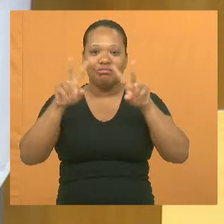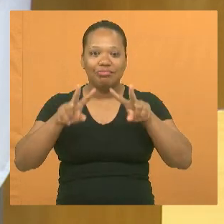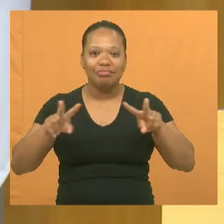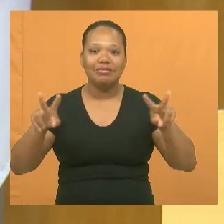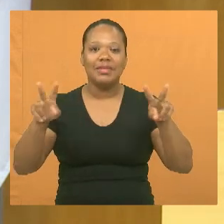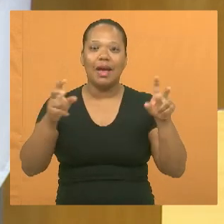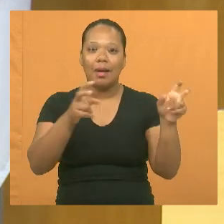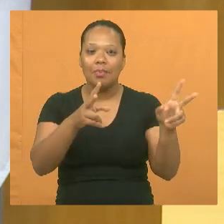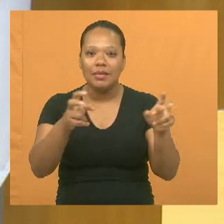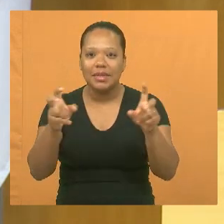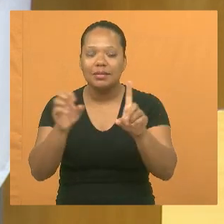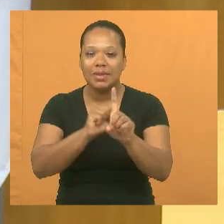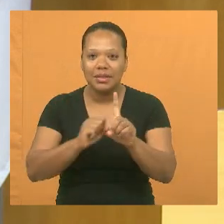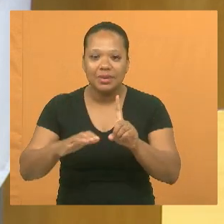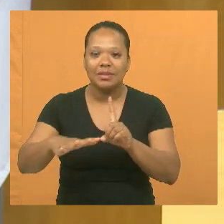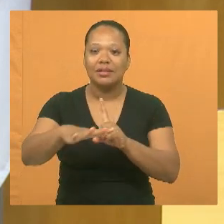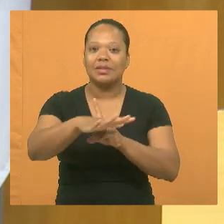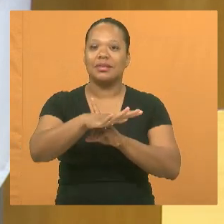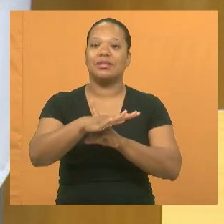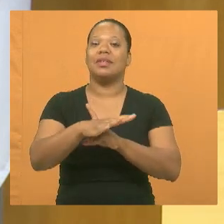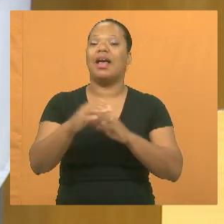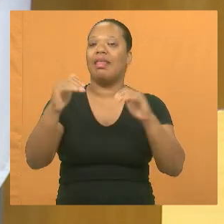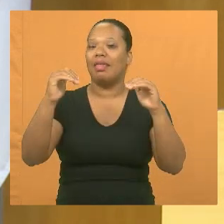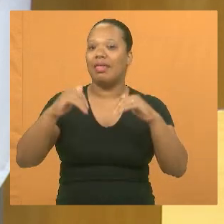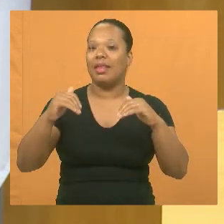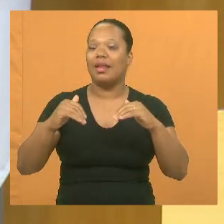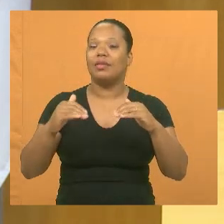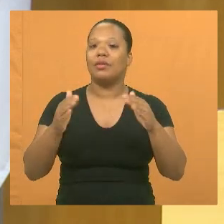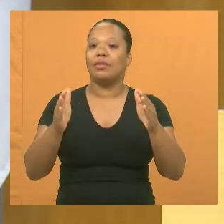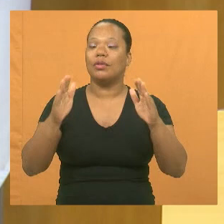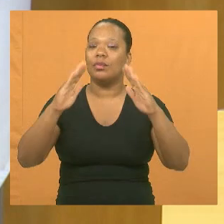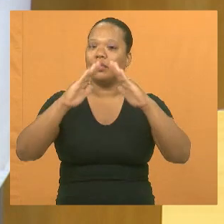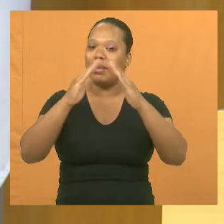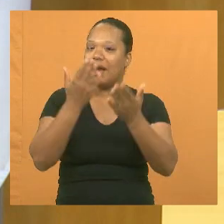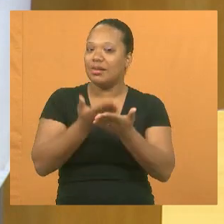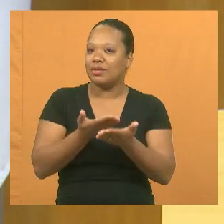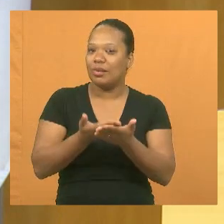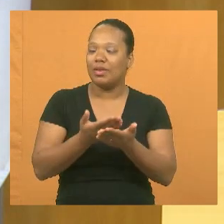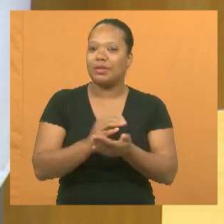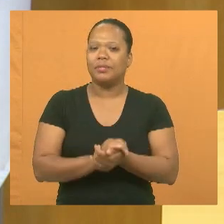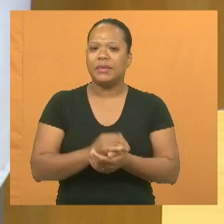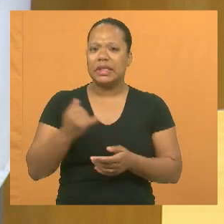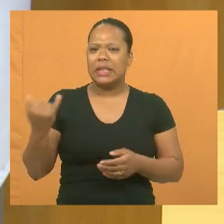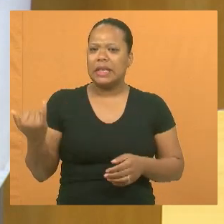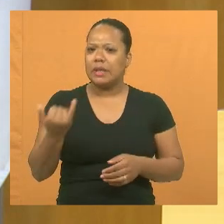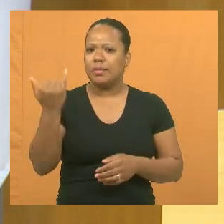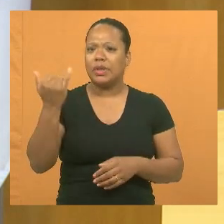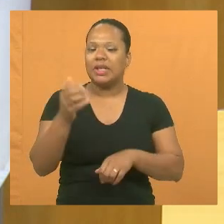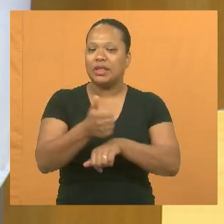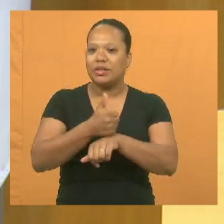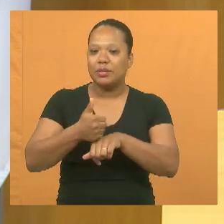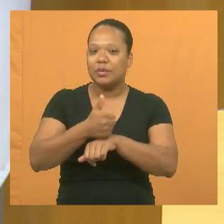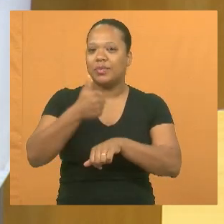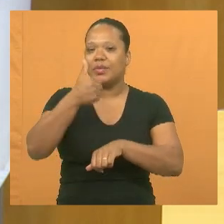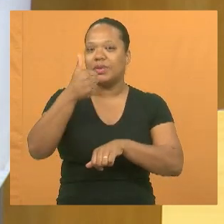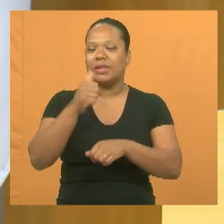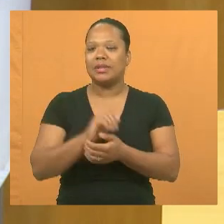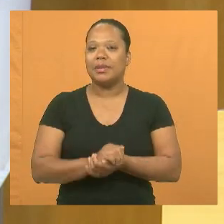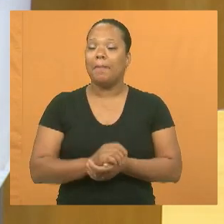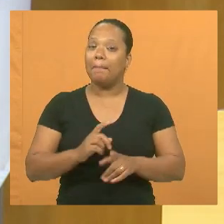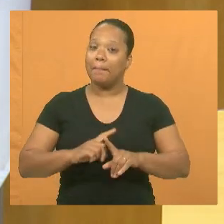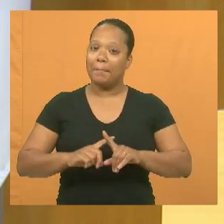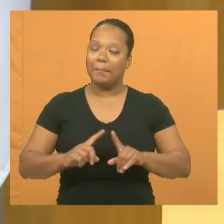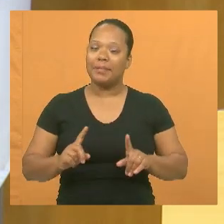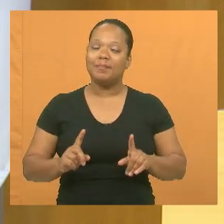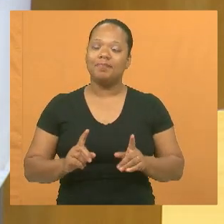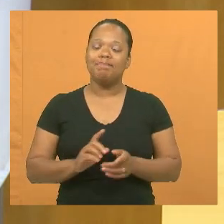de sociedade é dentro de uma escola. É muito importante essa profissão, mas eu creio